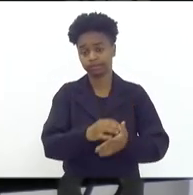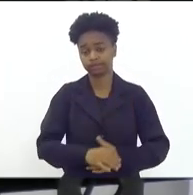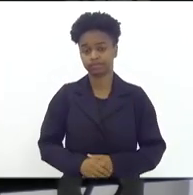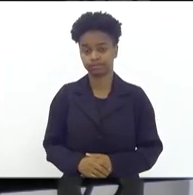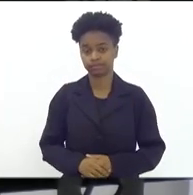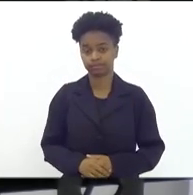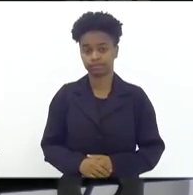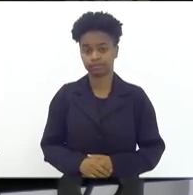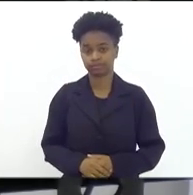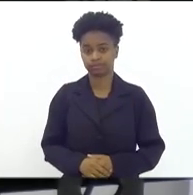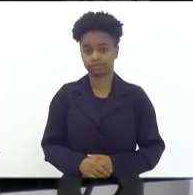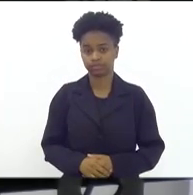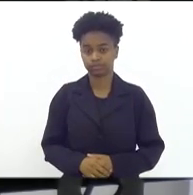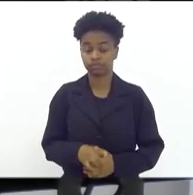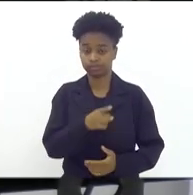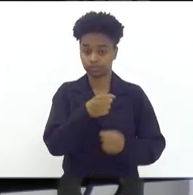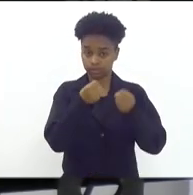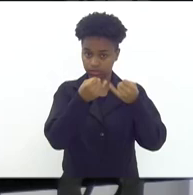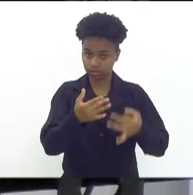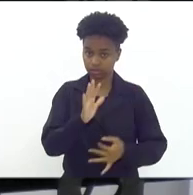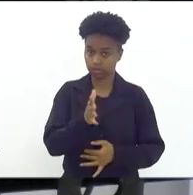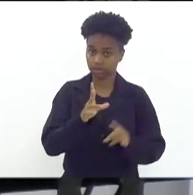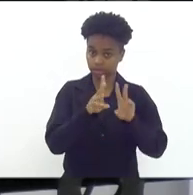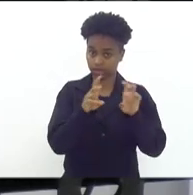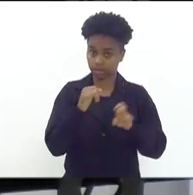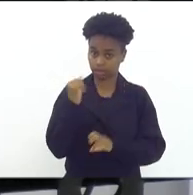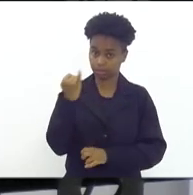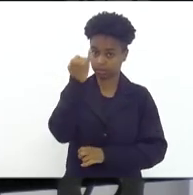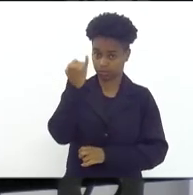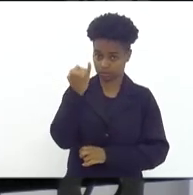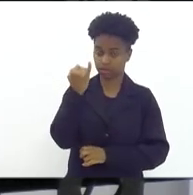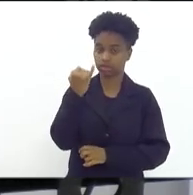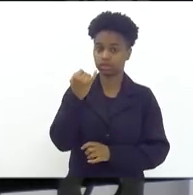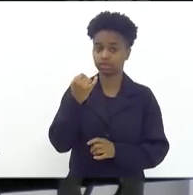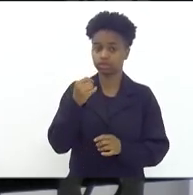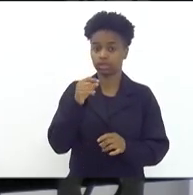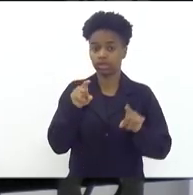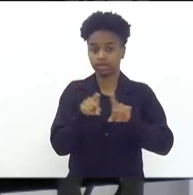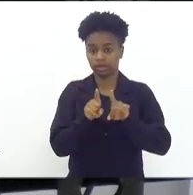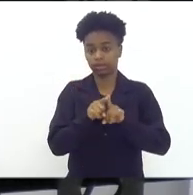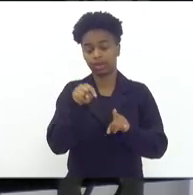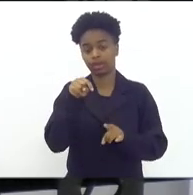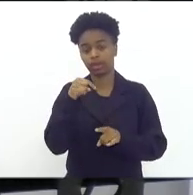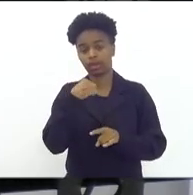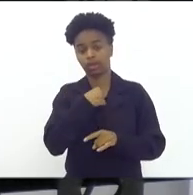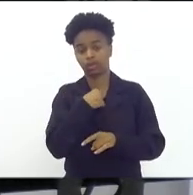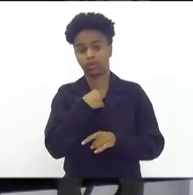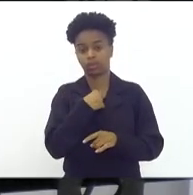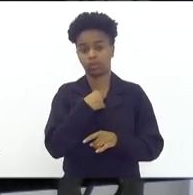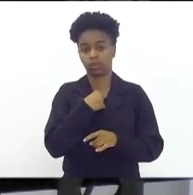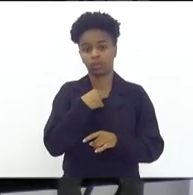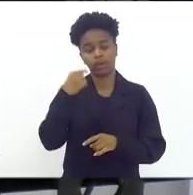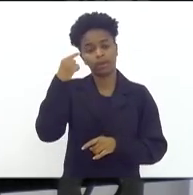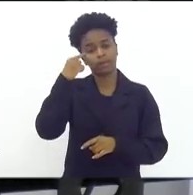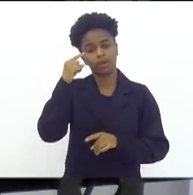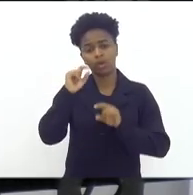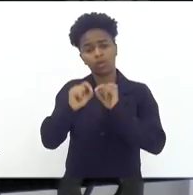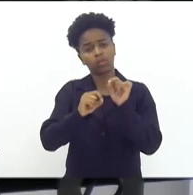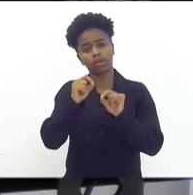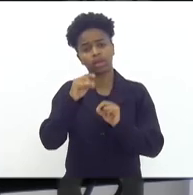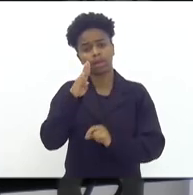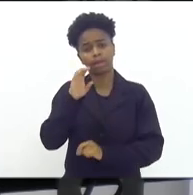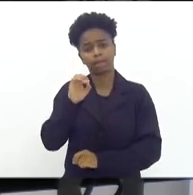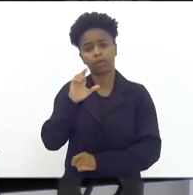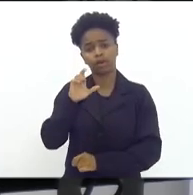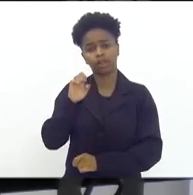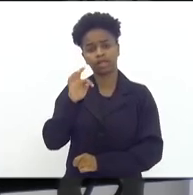O senhor já explicou a questão dos fatos relevantes da operação e aqui fica o meu questionamento sobre o que são os boletins